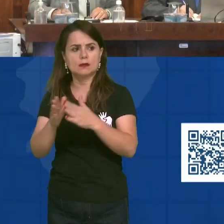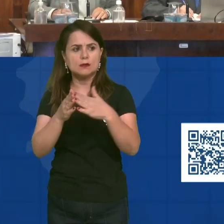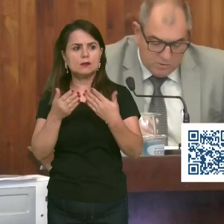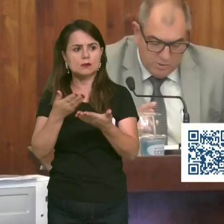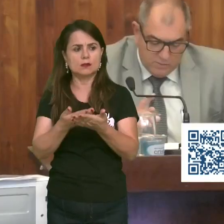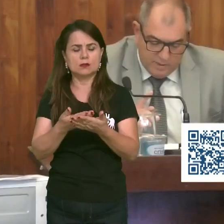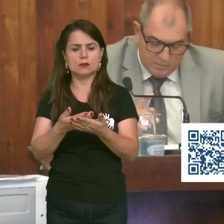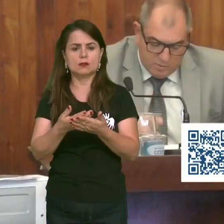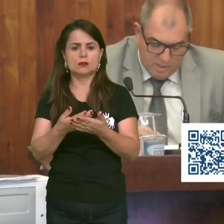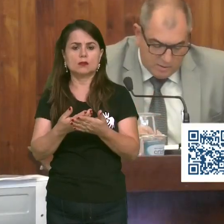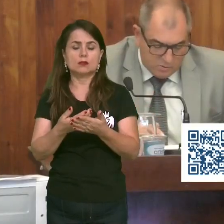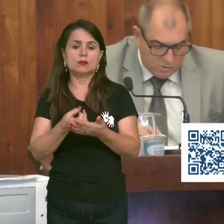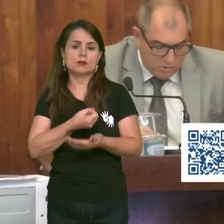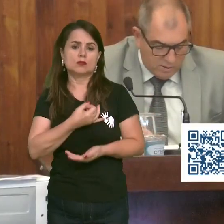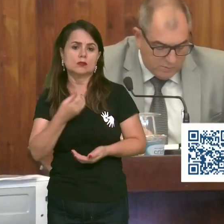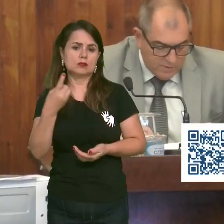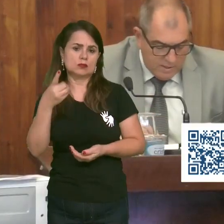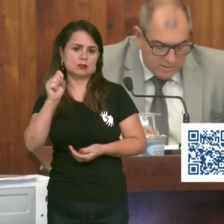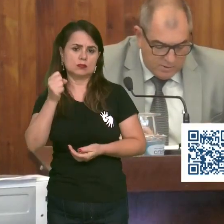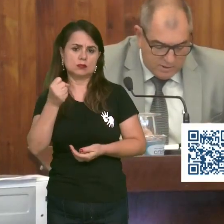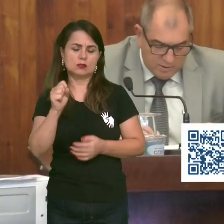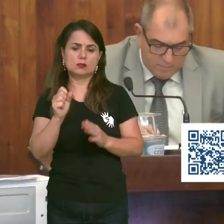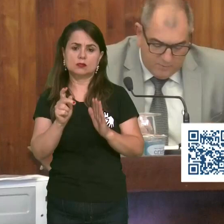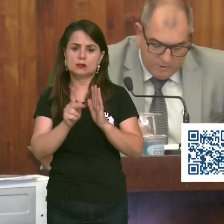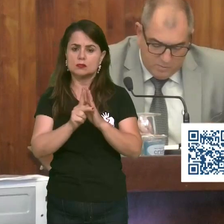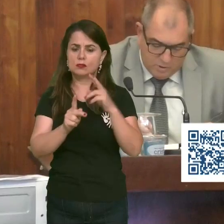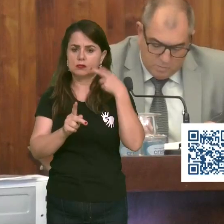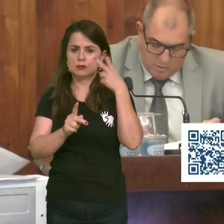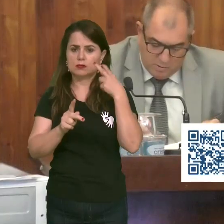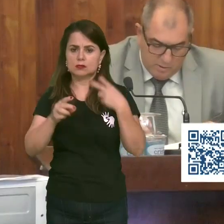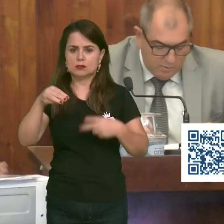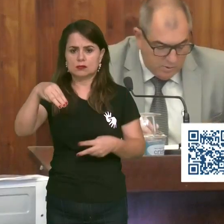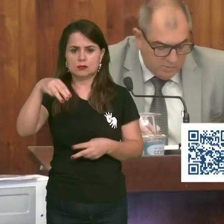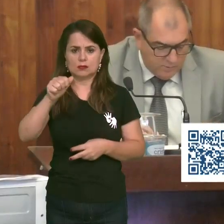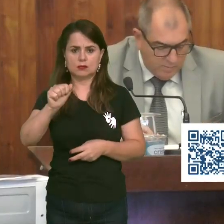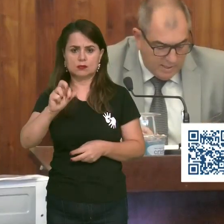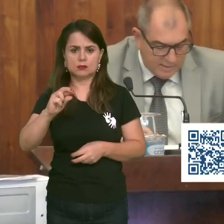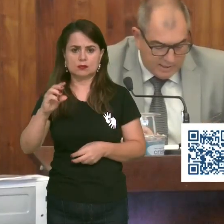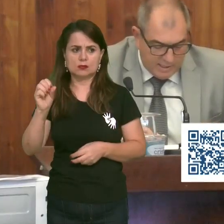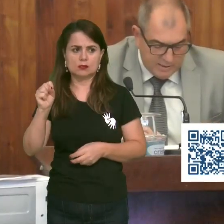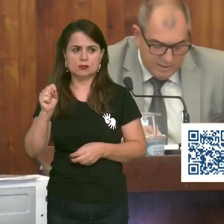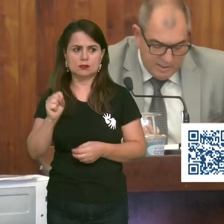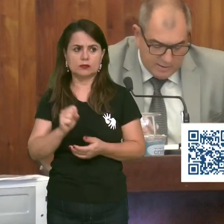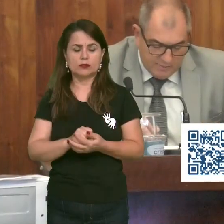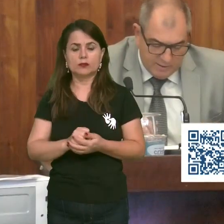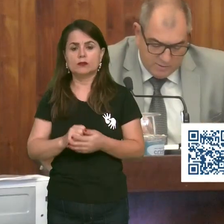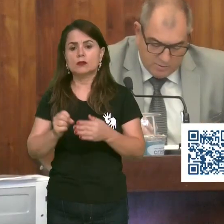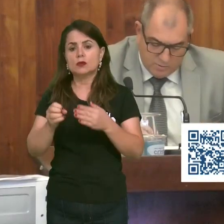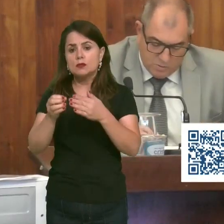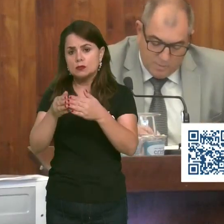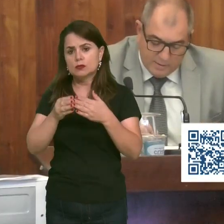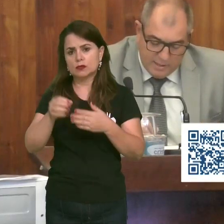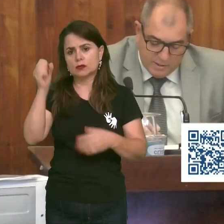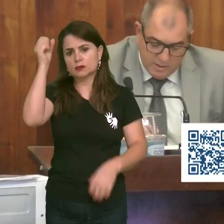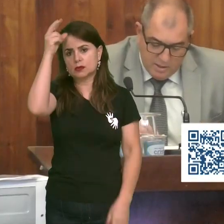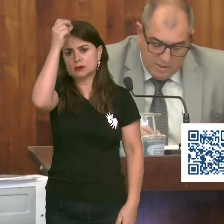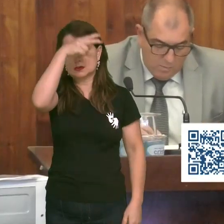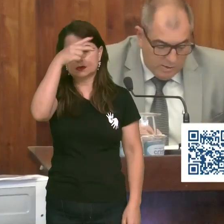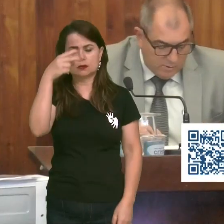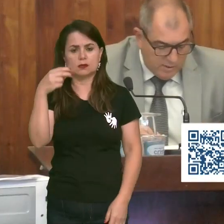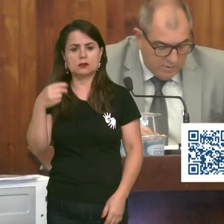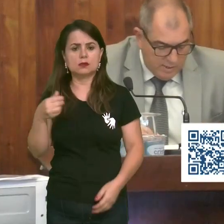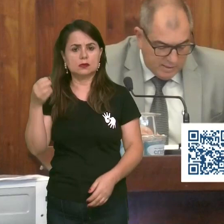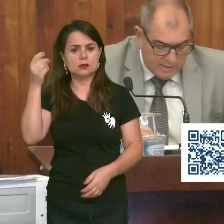1853/2012 o vereador Marcos Custódio solicitando ao Prefeito Municipal Daniel Alonso informar essa casa e Lei através de setores competentes